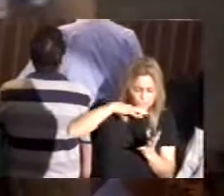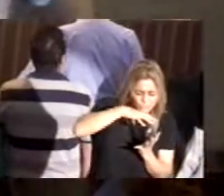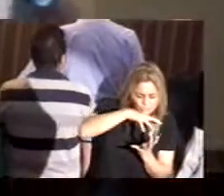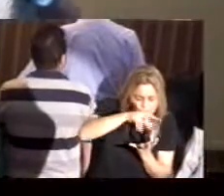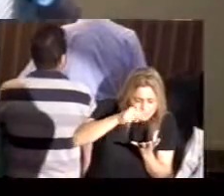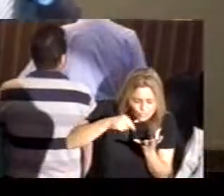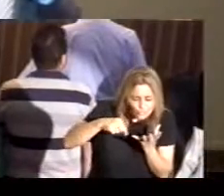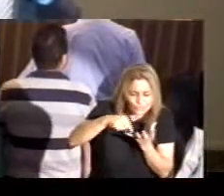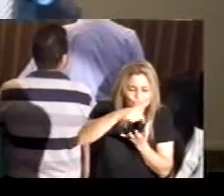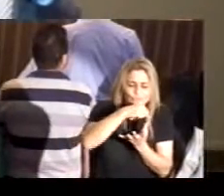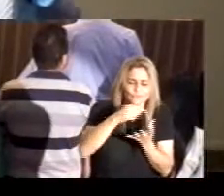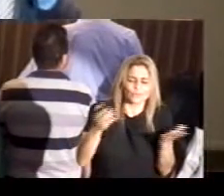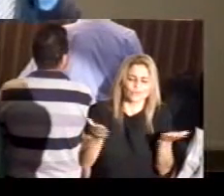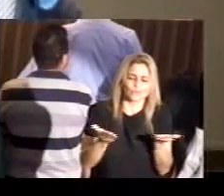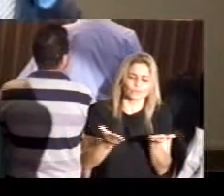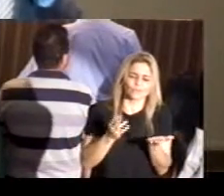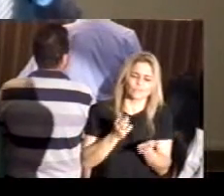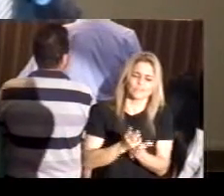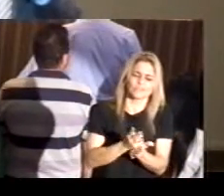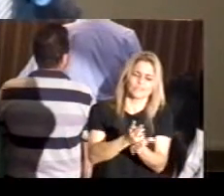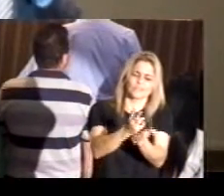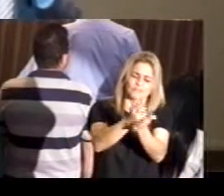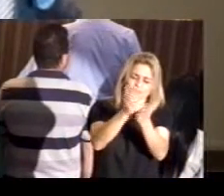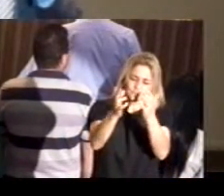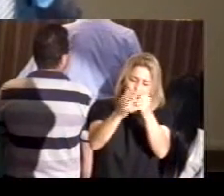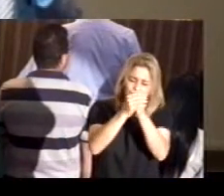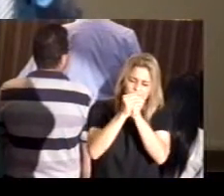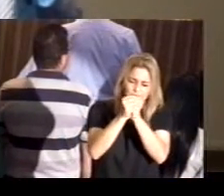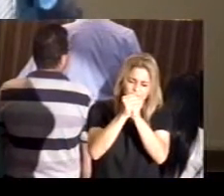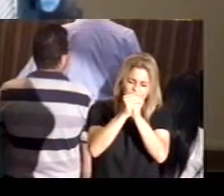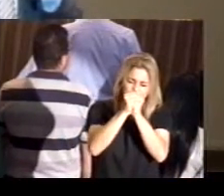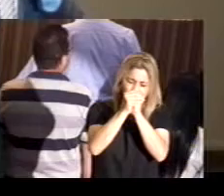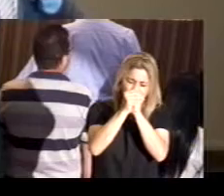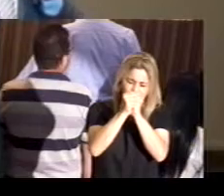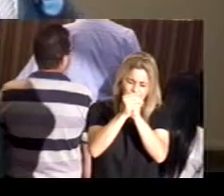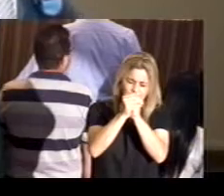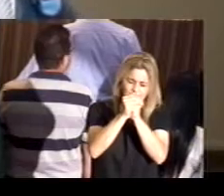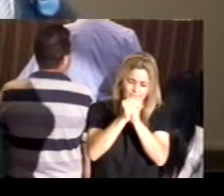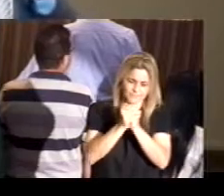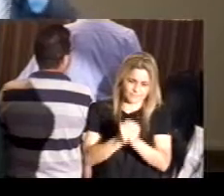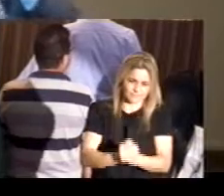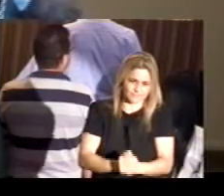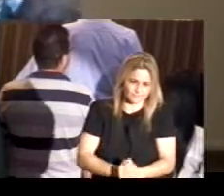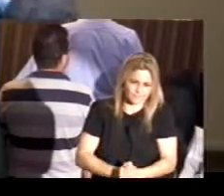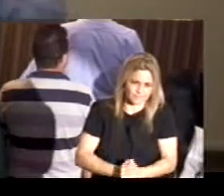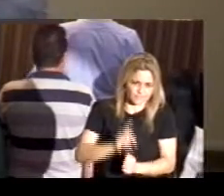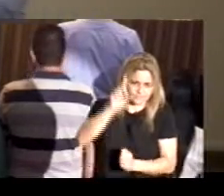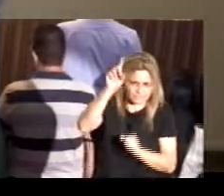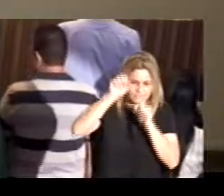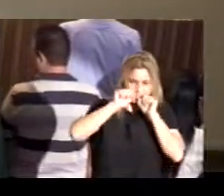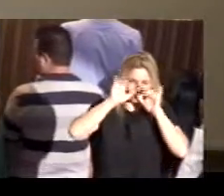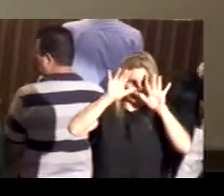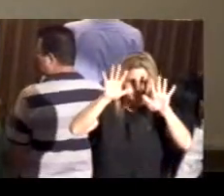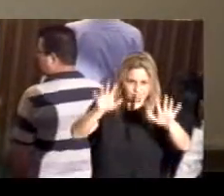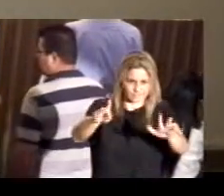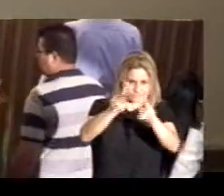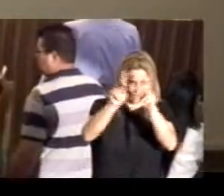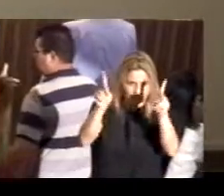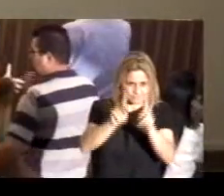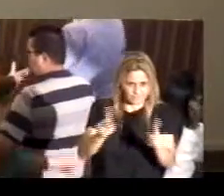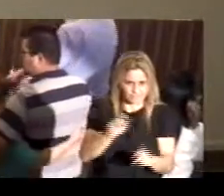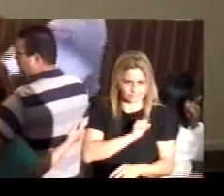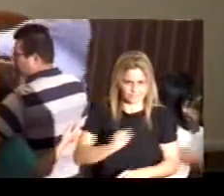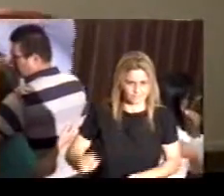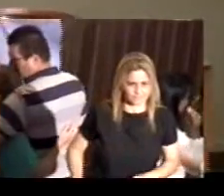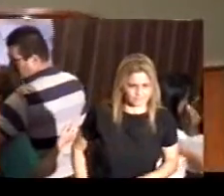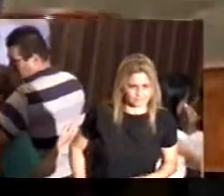terra, hoje e sempre. Amém e amém. Amém. Vai na graça e na paz do Senhor Jesus,